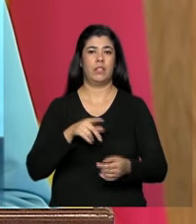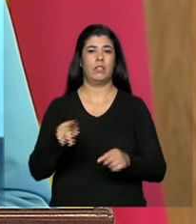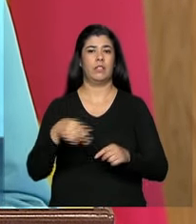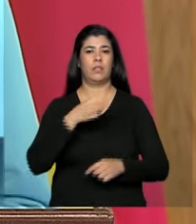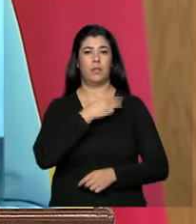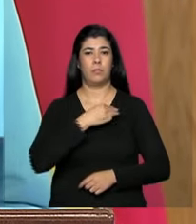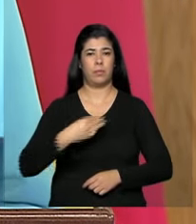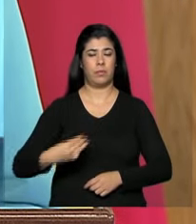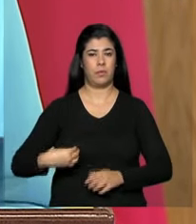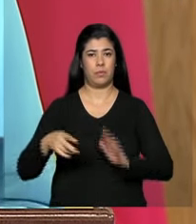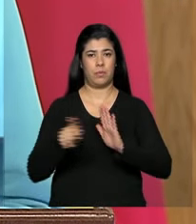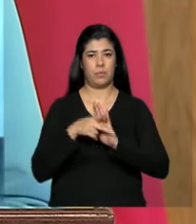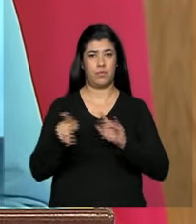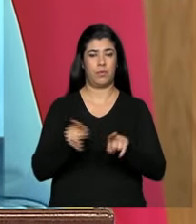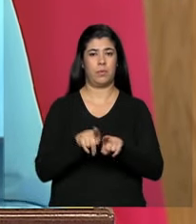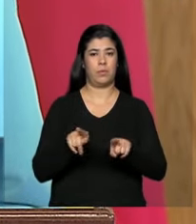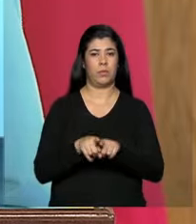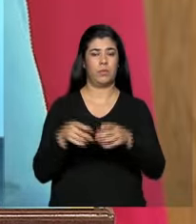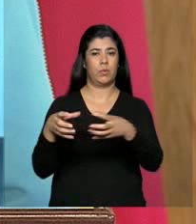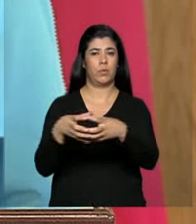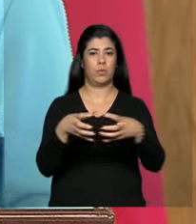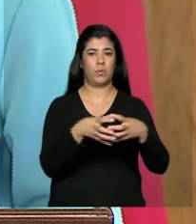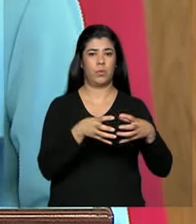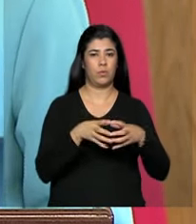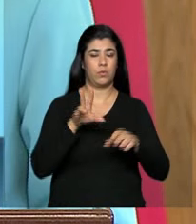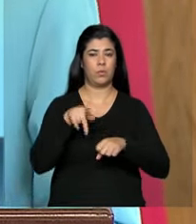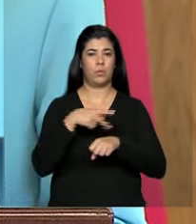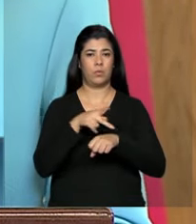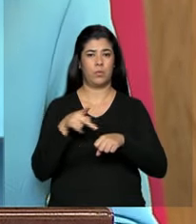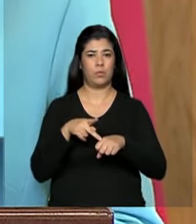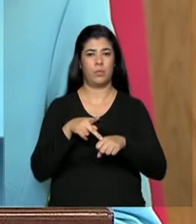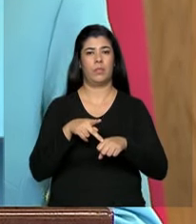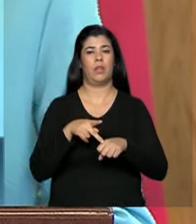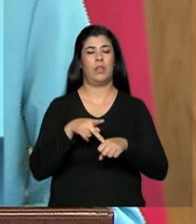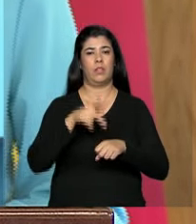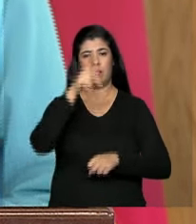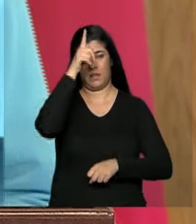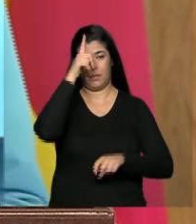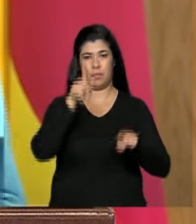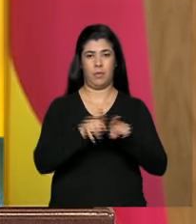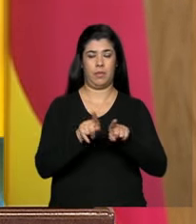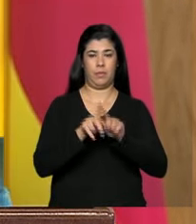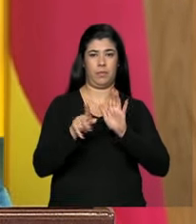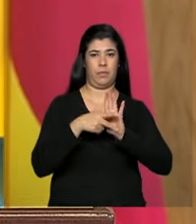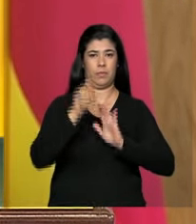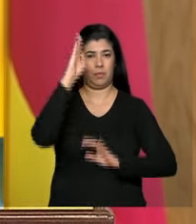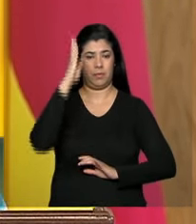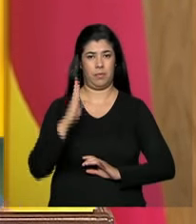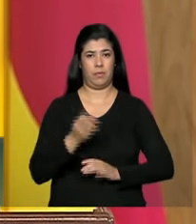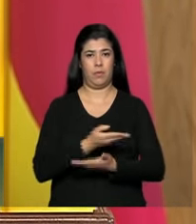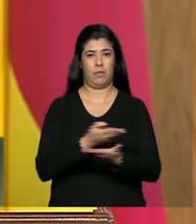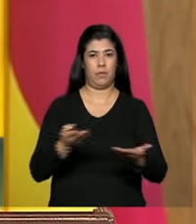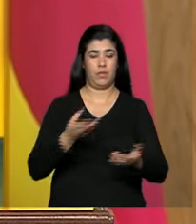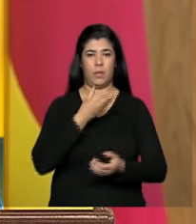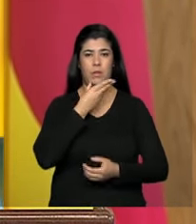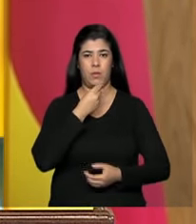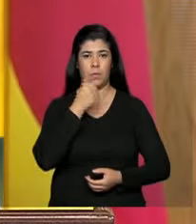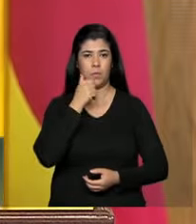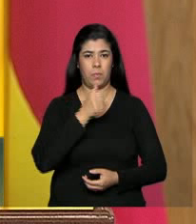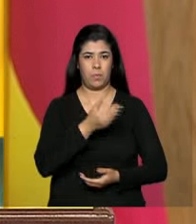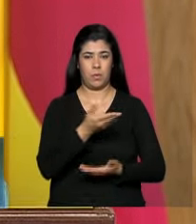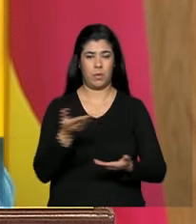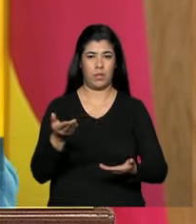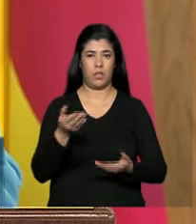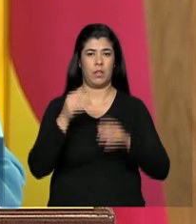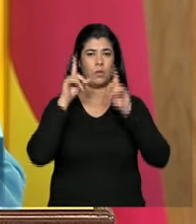Estado, integrantes das delegações da Alemanha e do Brasil, senhoras e senhores